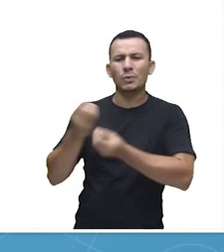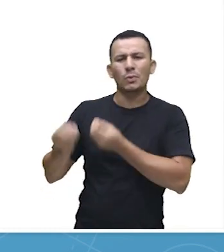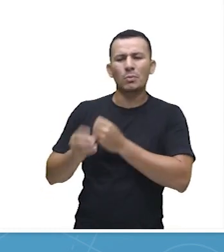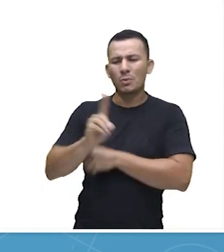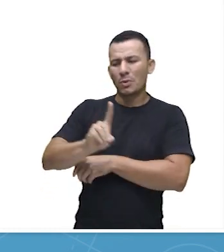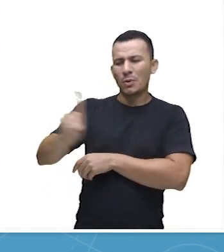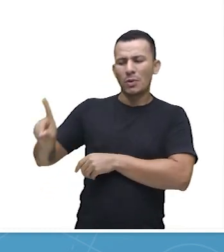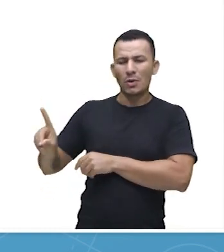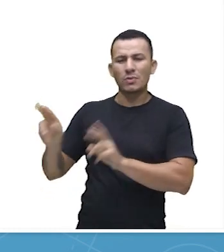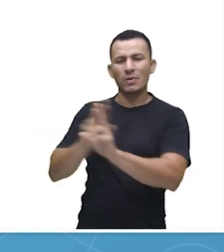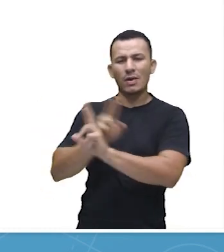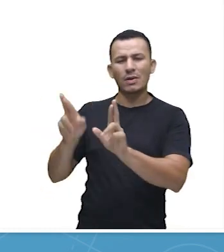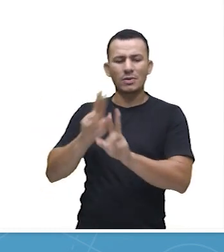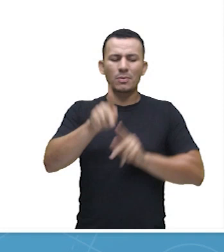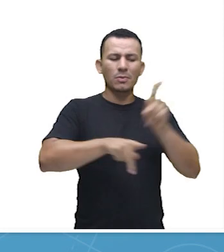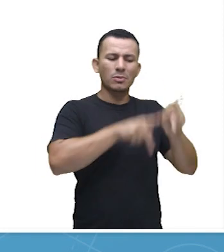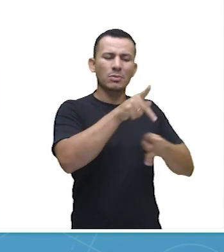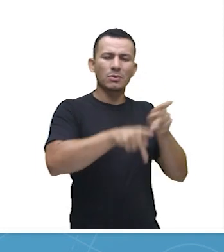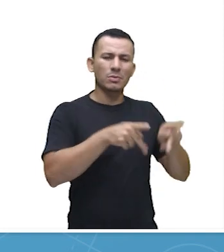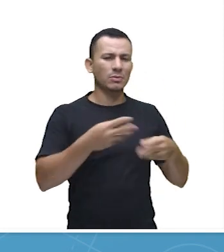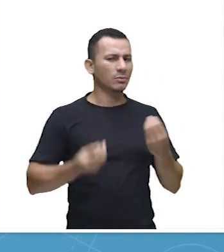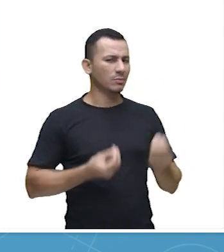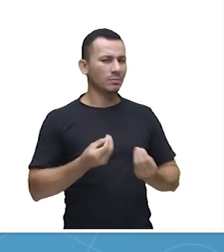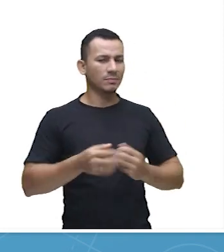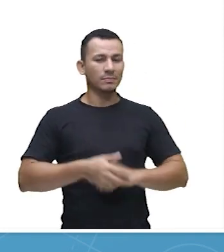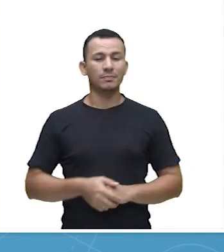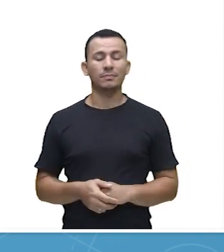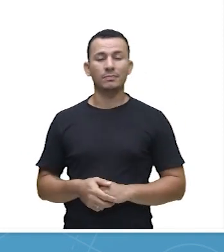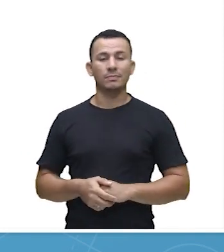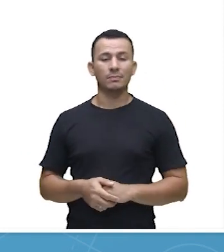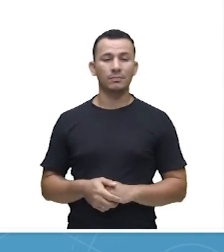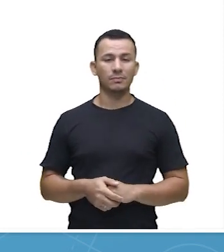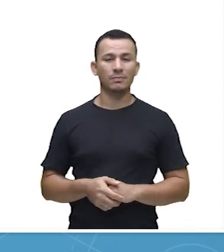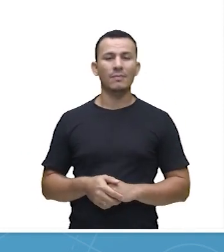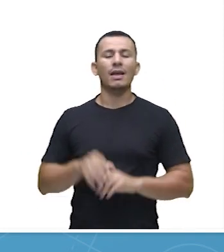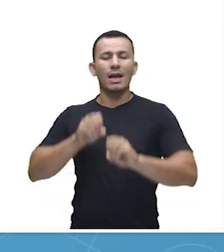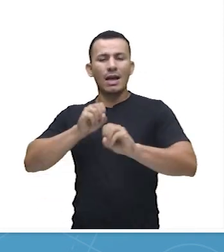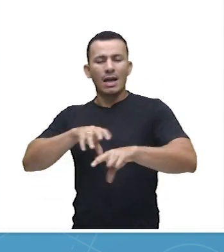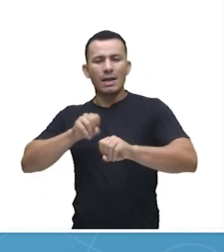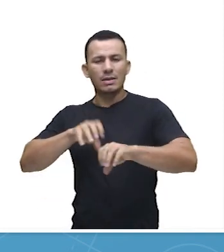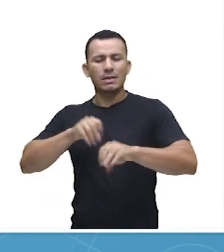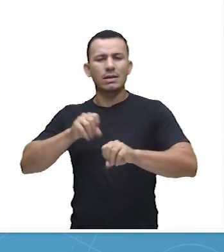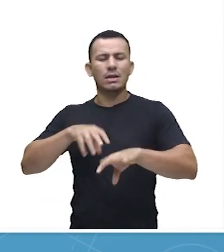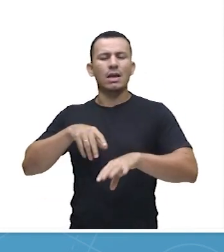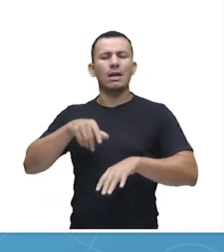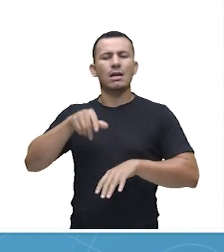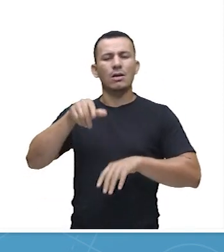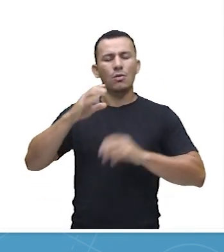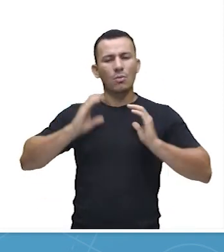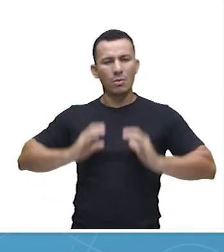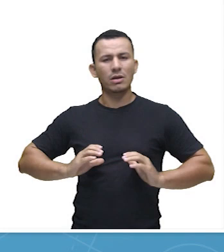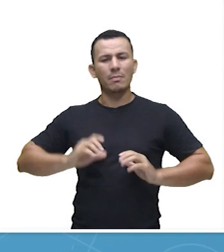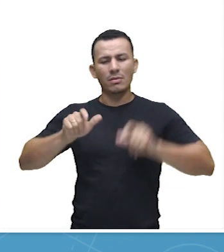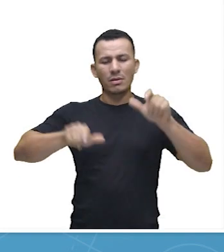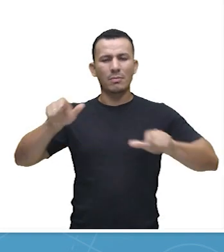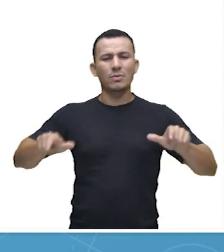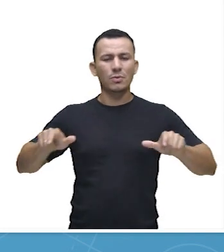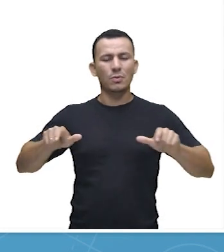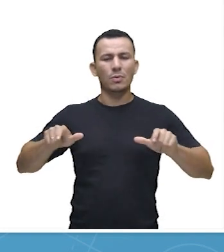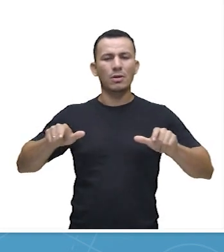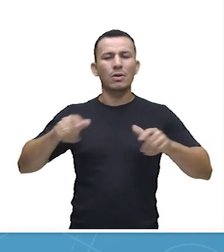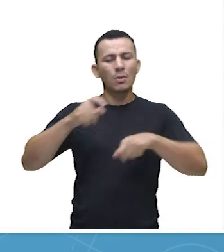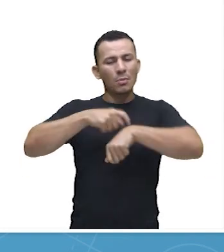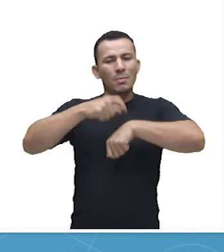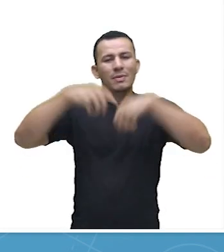com a sociedade. Ou letra E, ensinar o jeito certo das pessoas se comportarem quando chovia. Bom, ficou